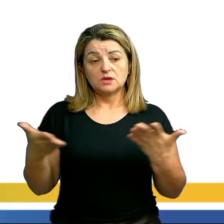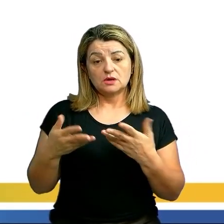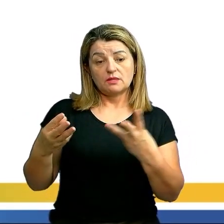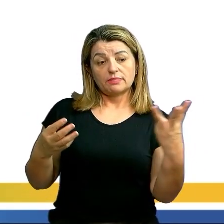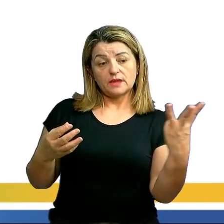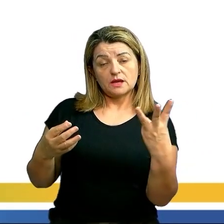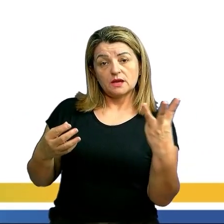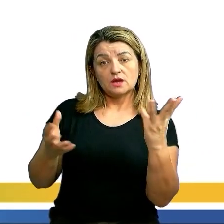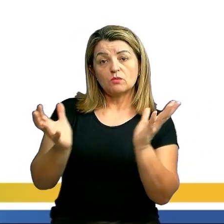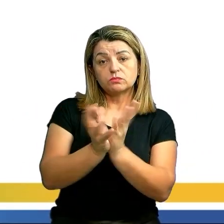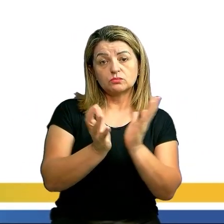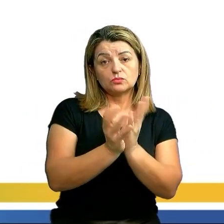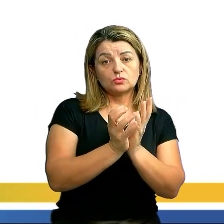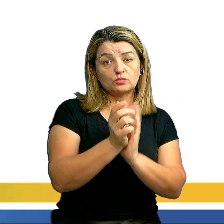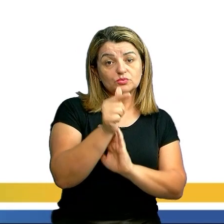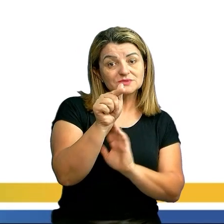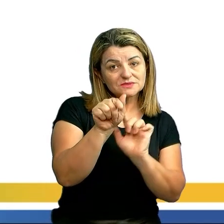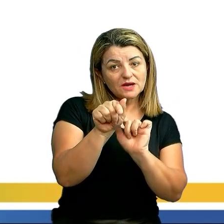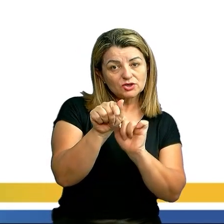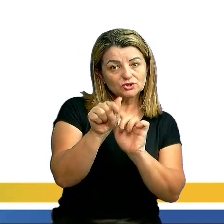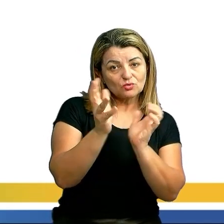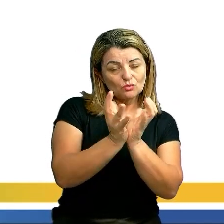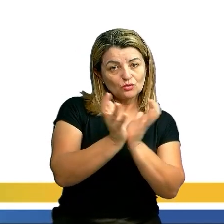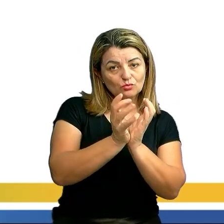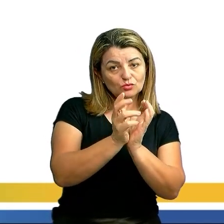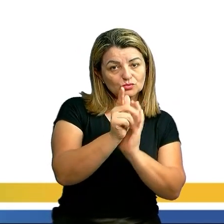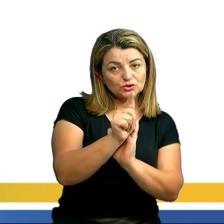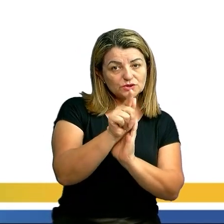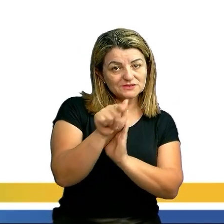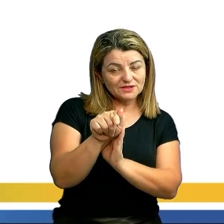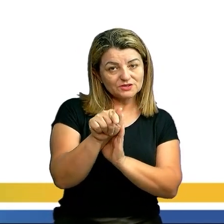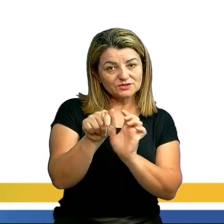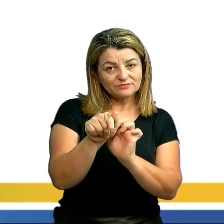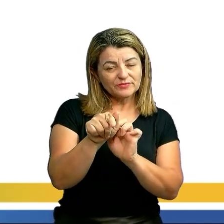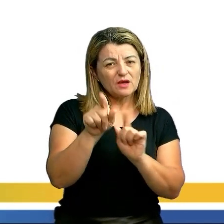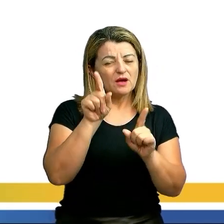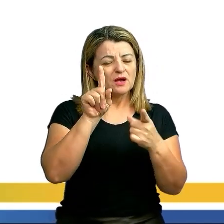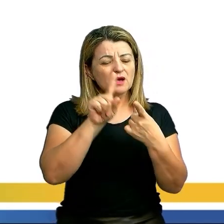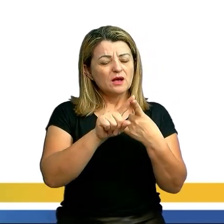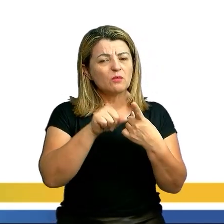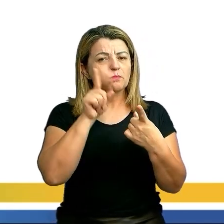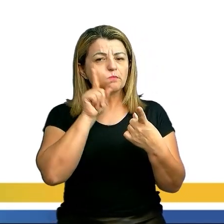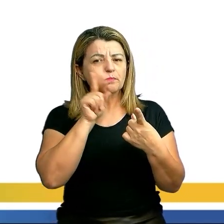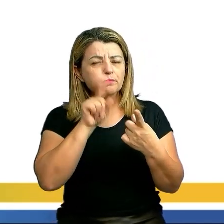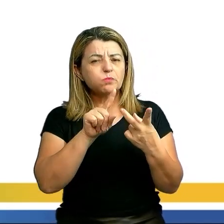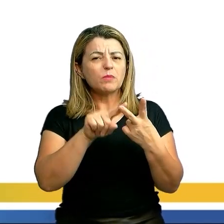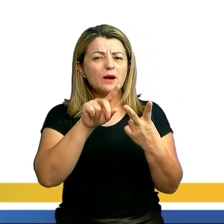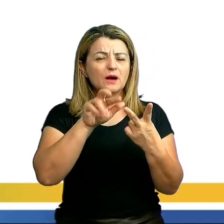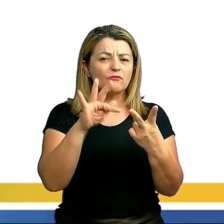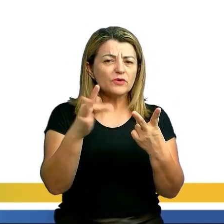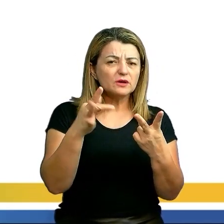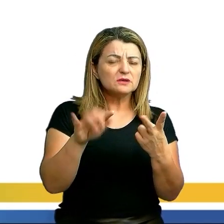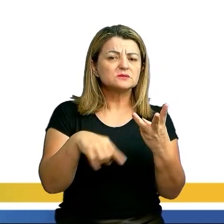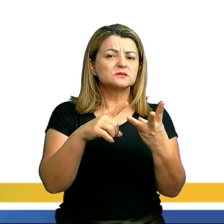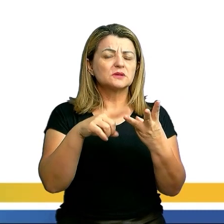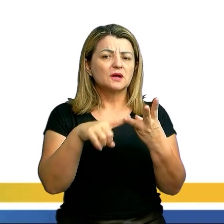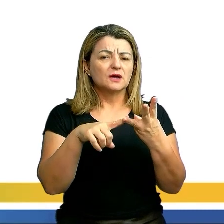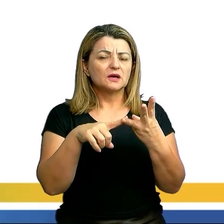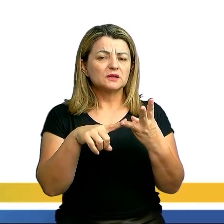dos 7 países mais industrializados do nosso planeta, né, Estados Unidos, França, Reino Unido,